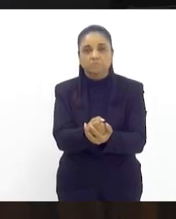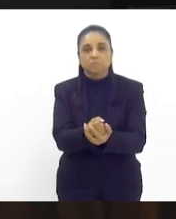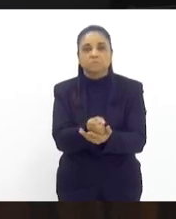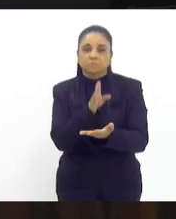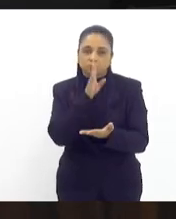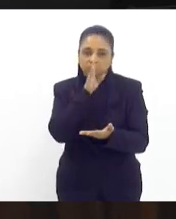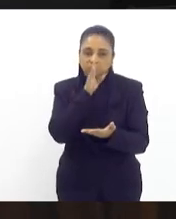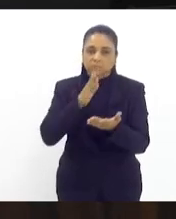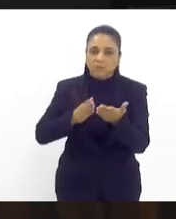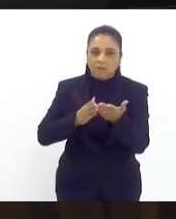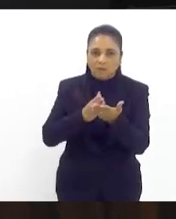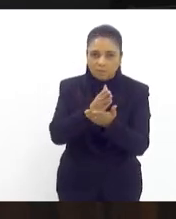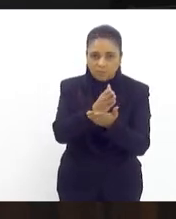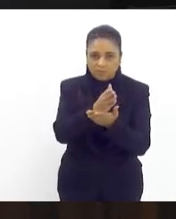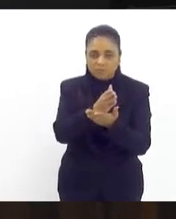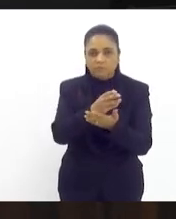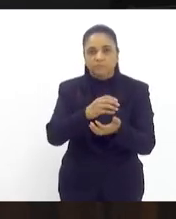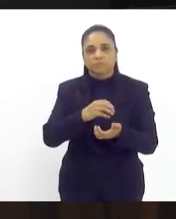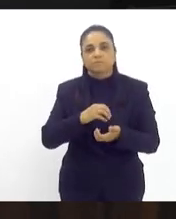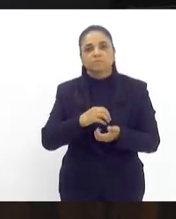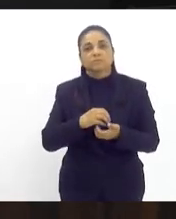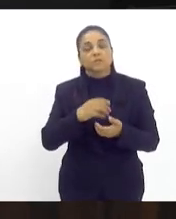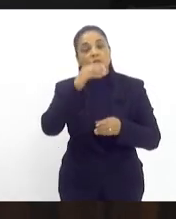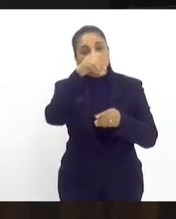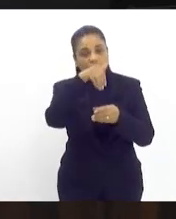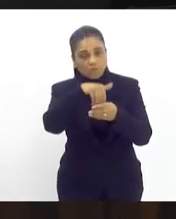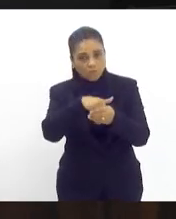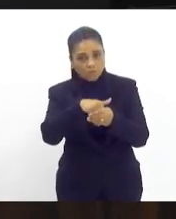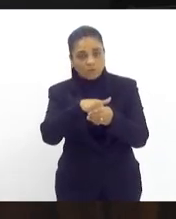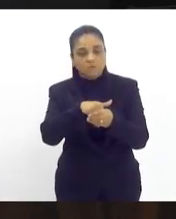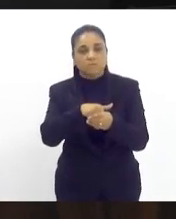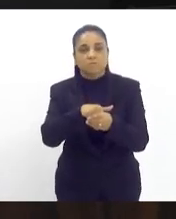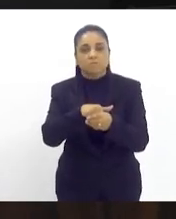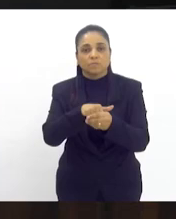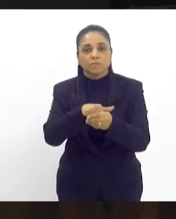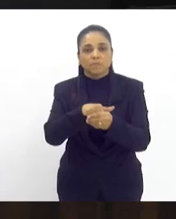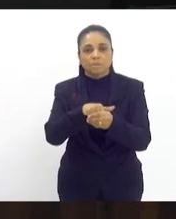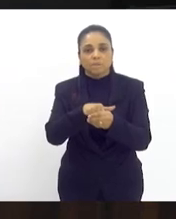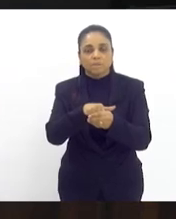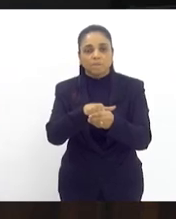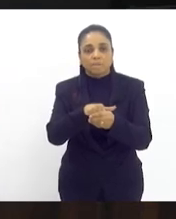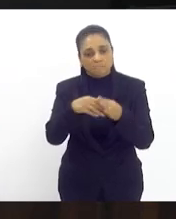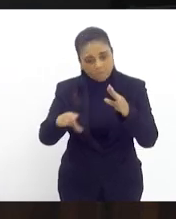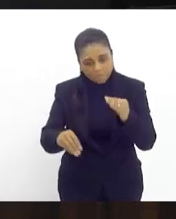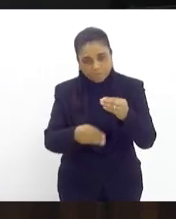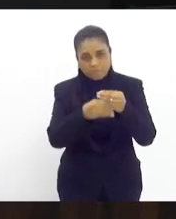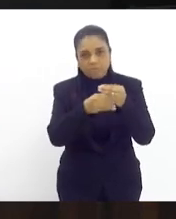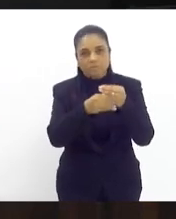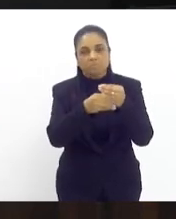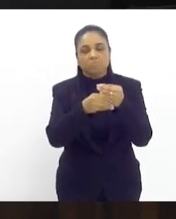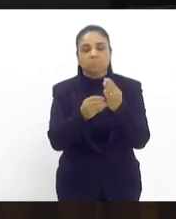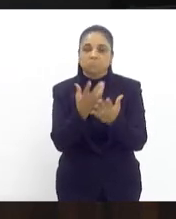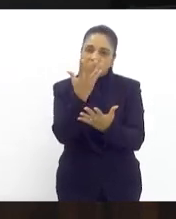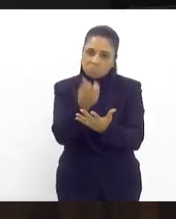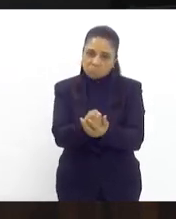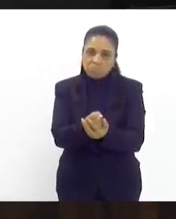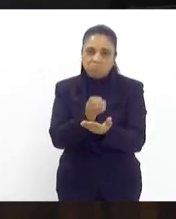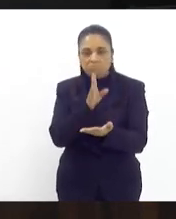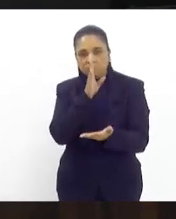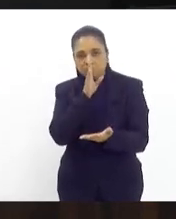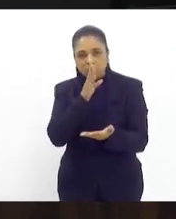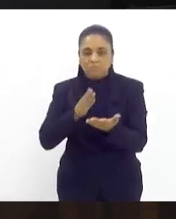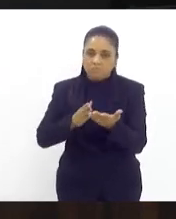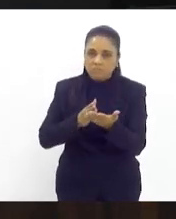permanece Como estão aprovados em votação indicação assim emendados senhores que a prova permaneça Como estão